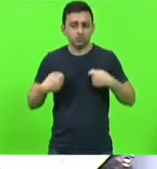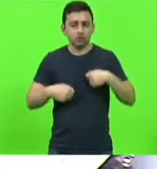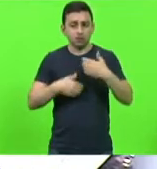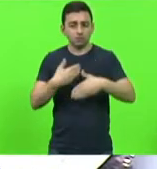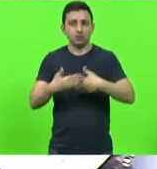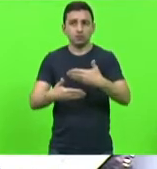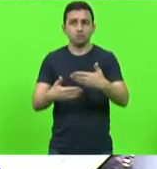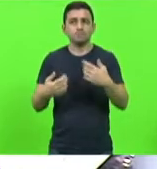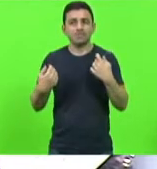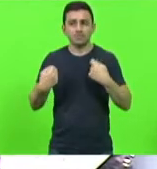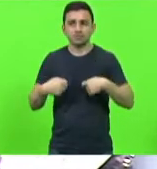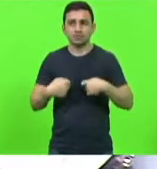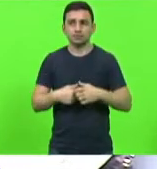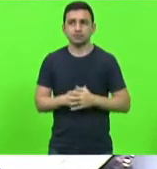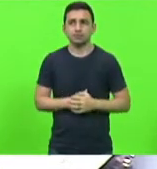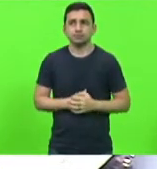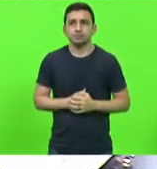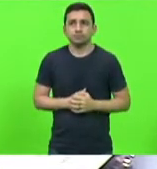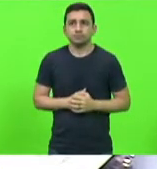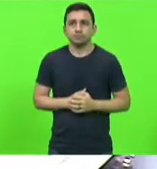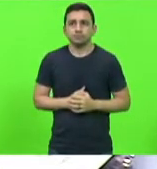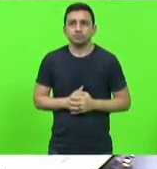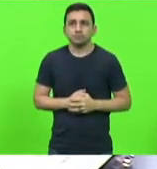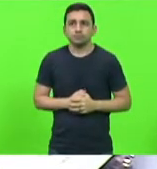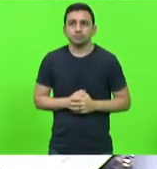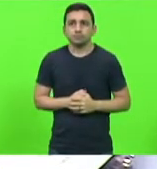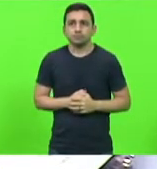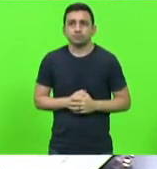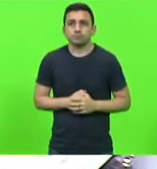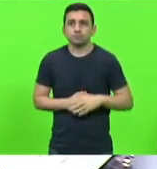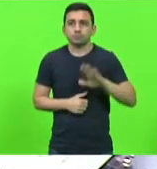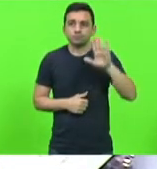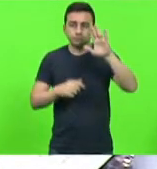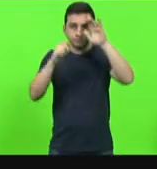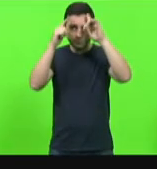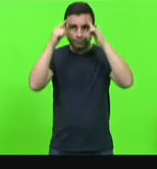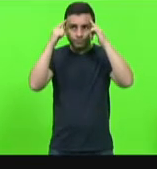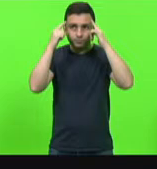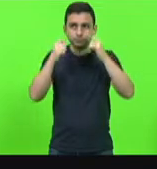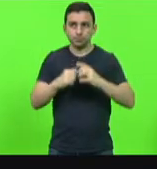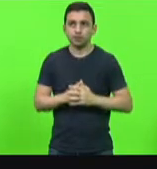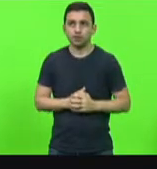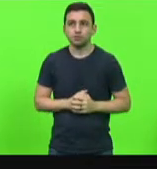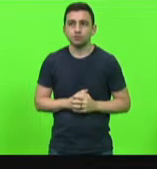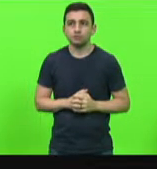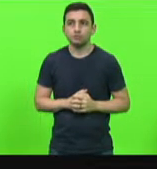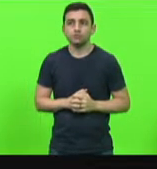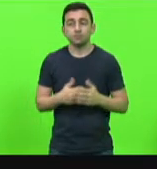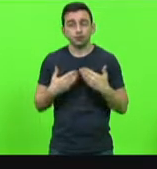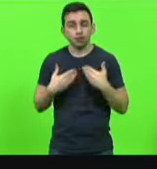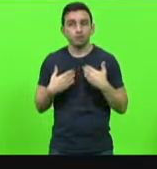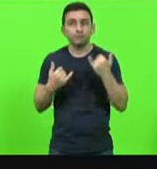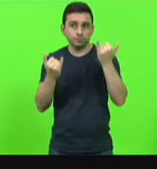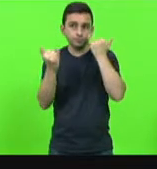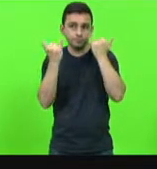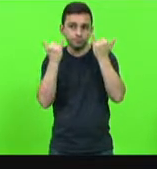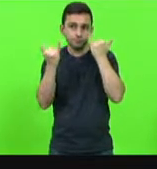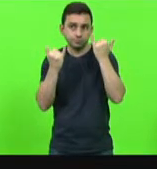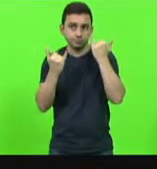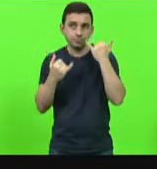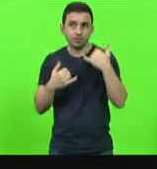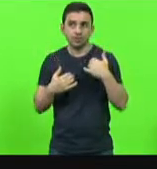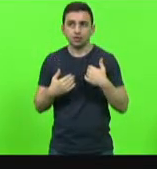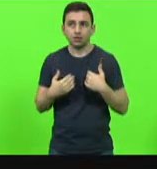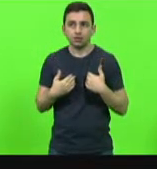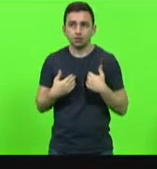necessário, né? Então era isso. Senhor presidente. A palavra do deputado Neudir Sareto. Senhor presidente, apenas para informação, não tenho procuração para falar